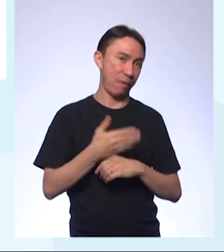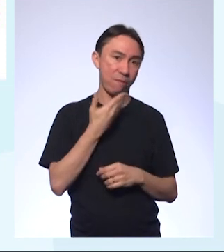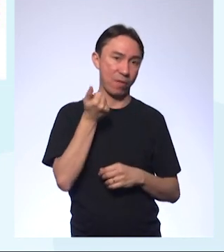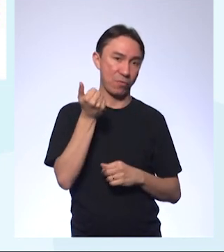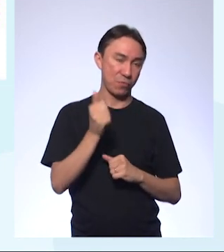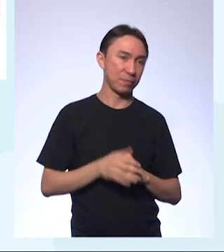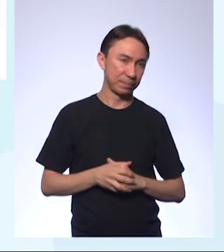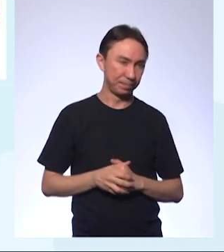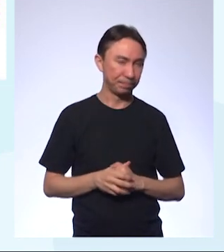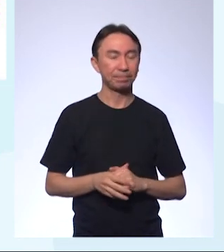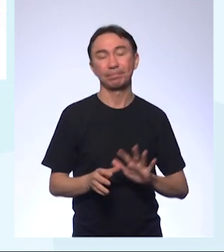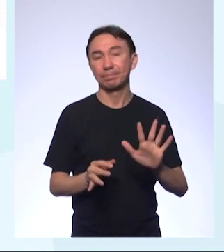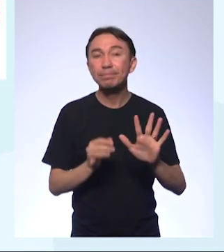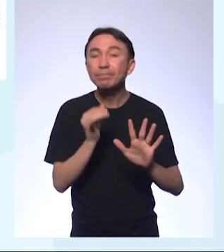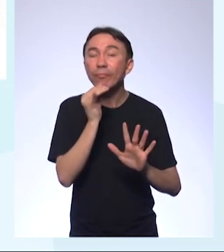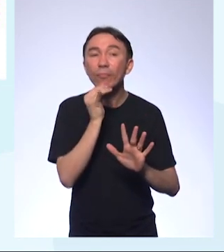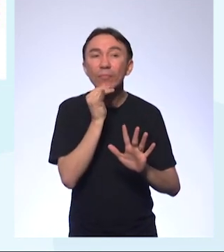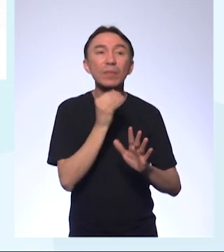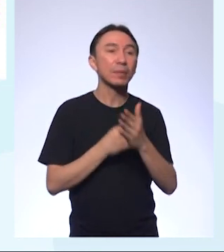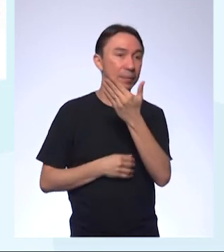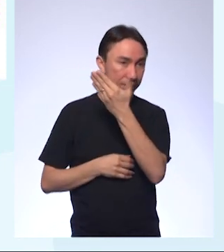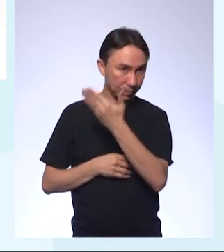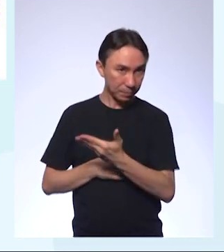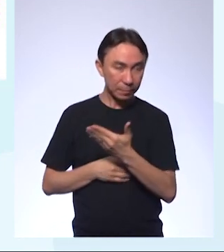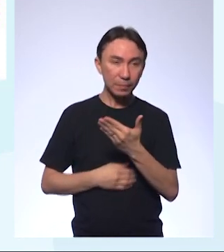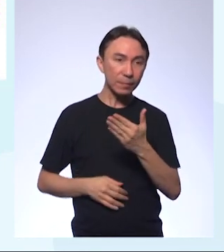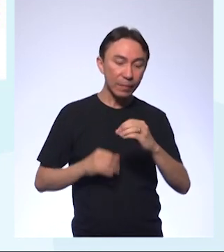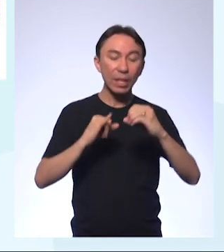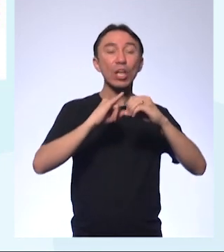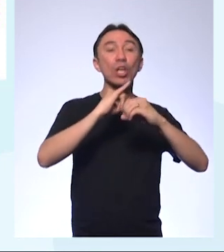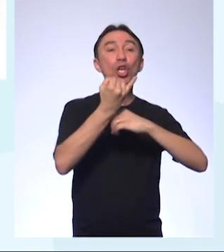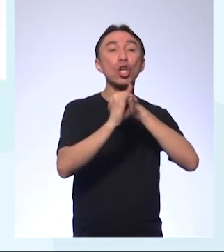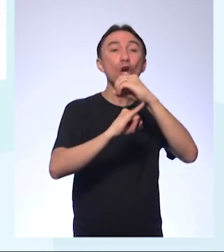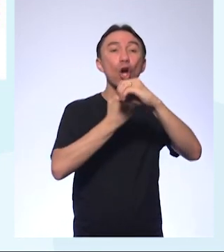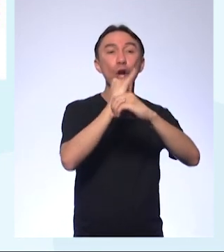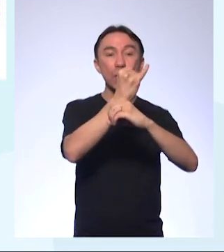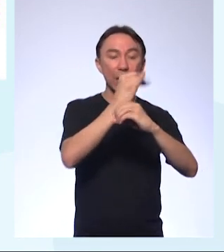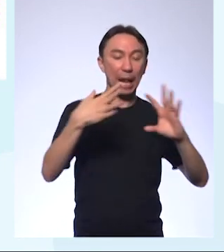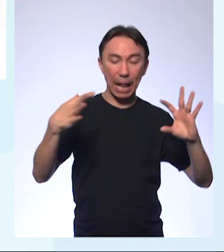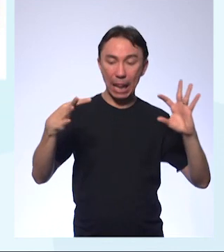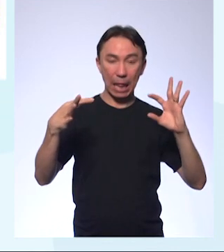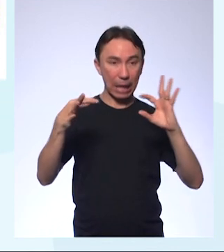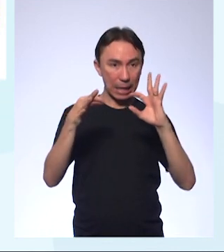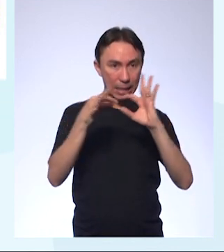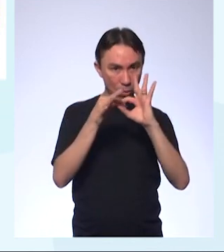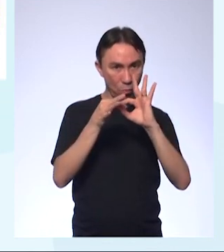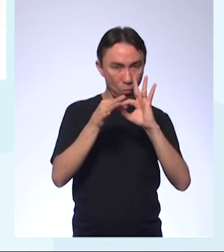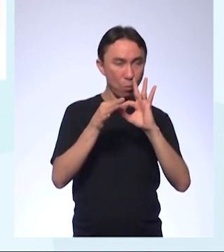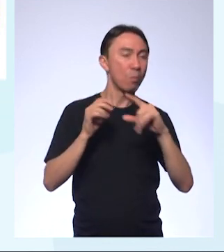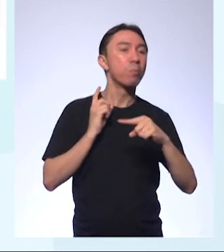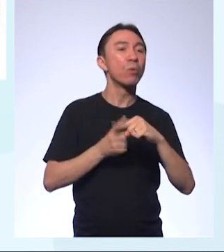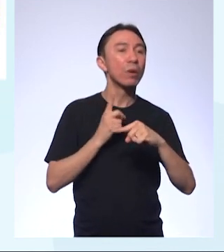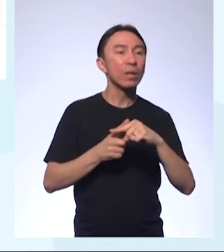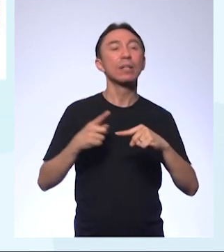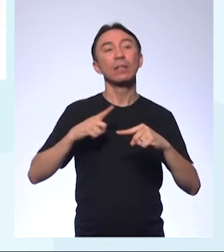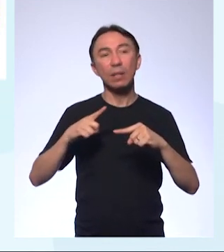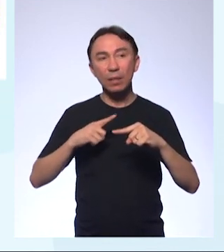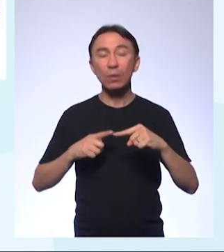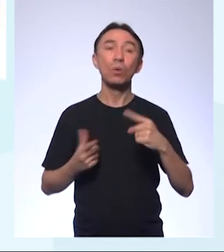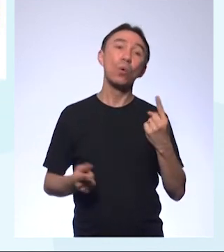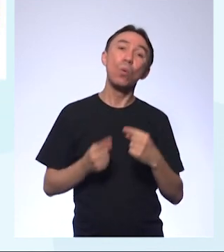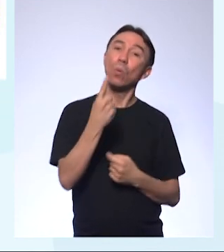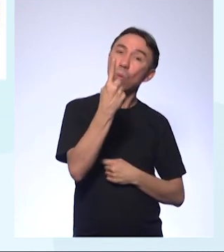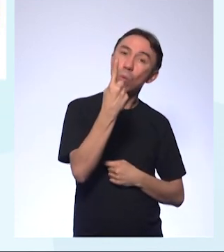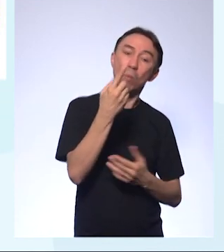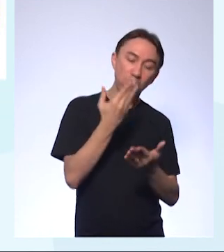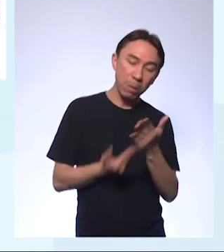Então, aqui, a gente vê uma ligação iônica. Por que uma ligação iônica? Porque trata-se de dois elementos que estão, um perdendo